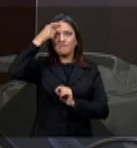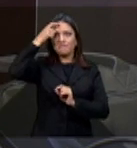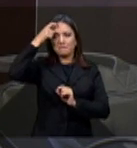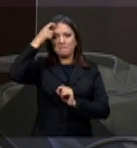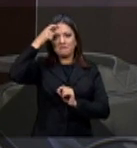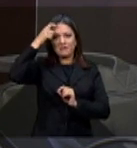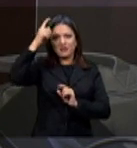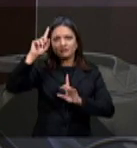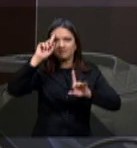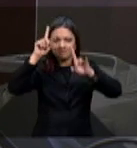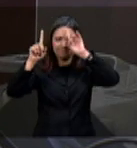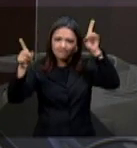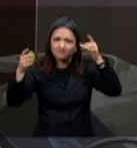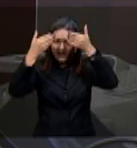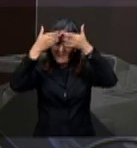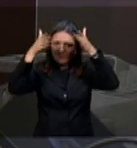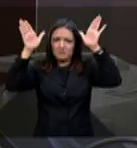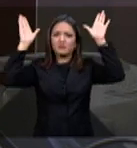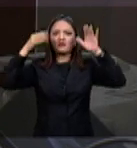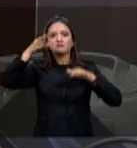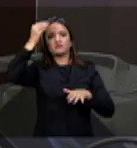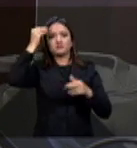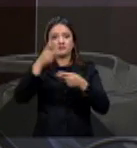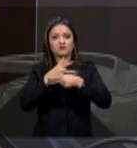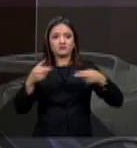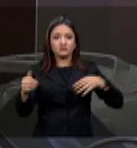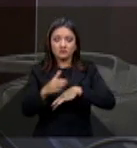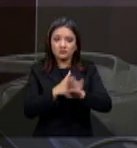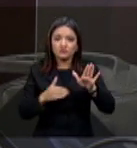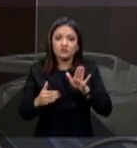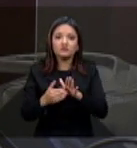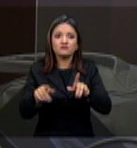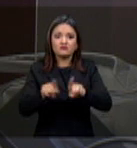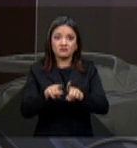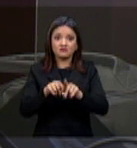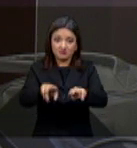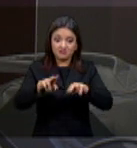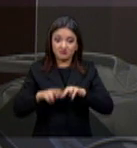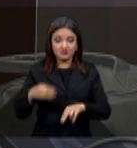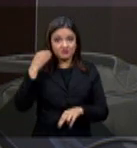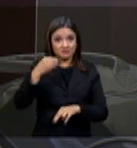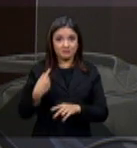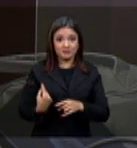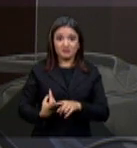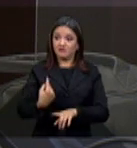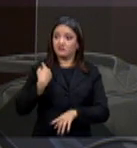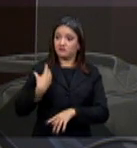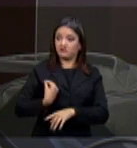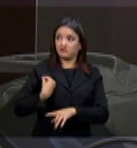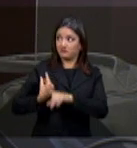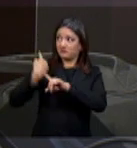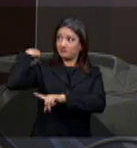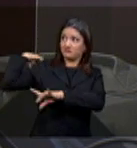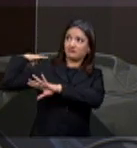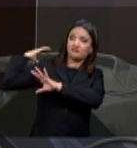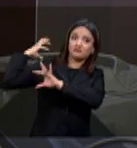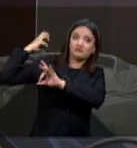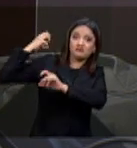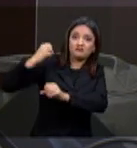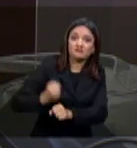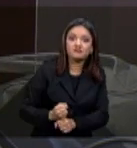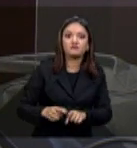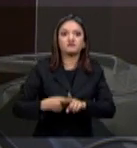outras epistemes, a partir de cosmologias ancestrais. Cuidar da Mãe Terra é, no fundo, cuidar de nossos próprios